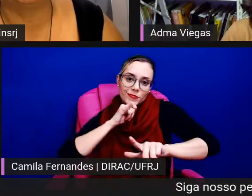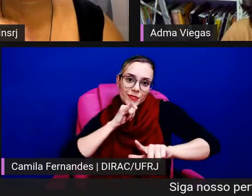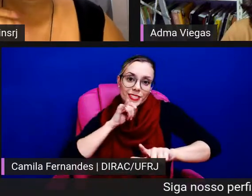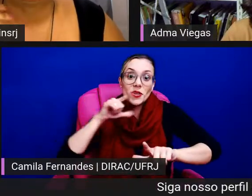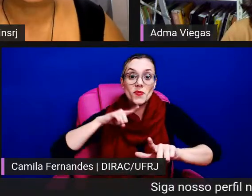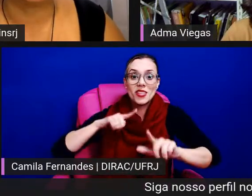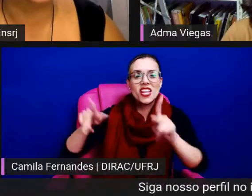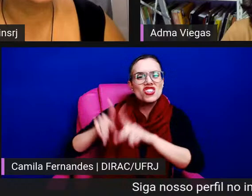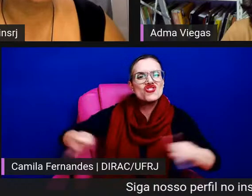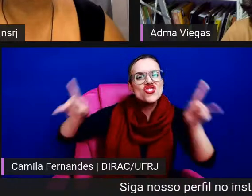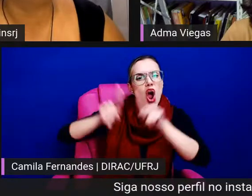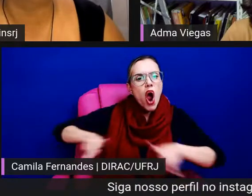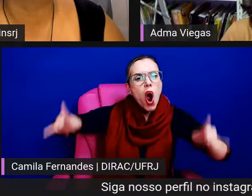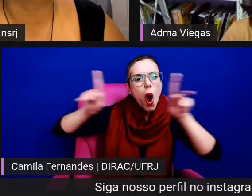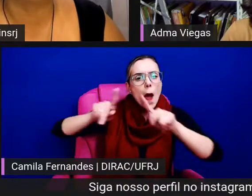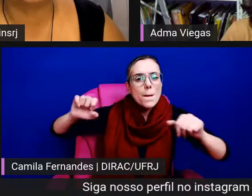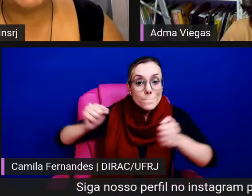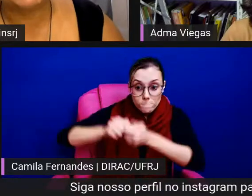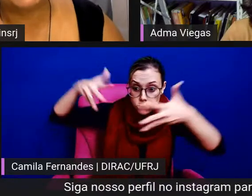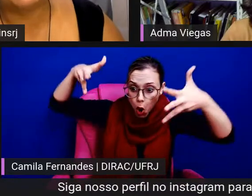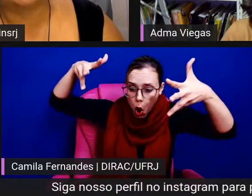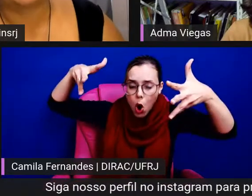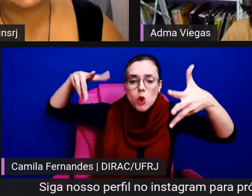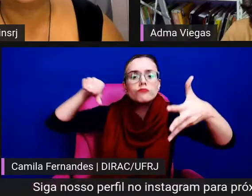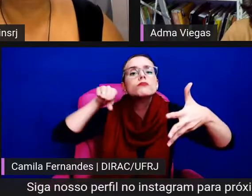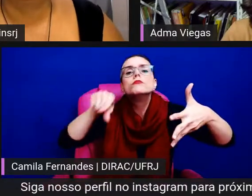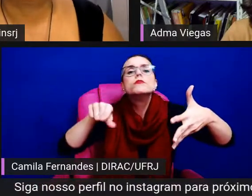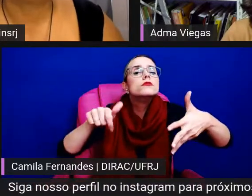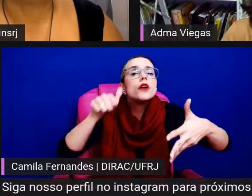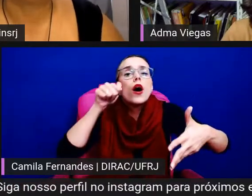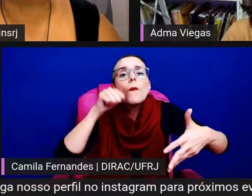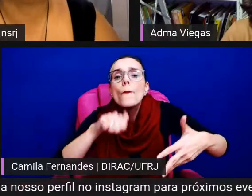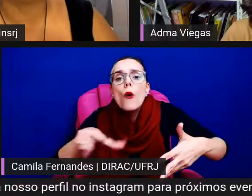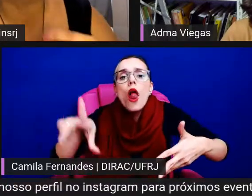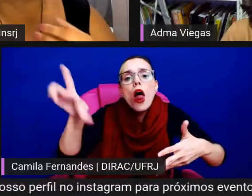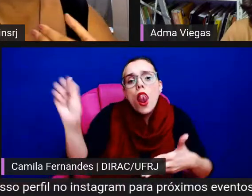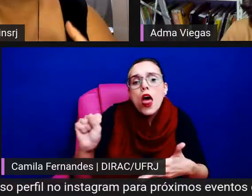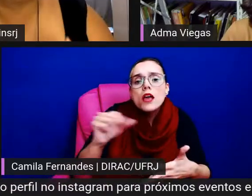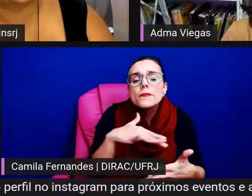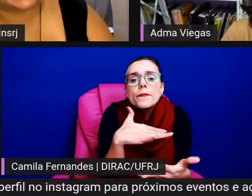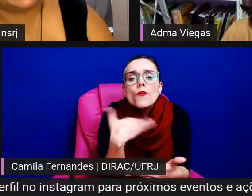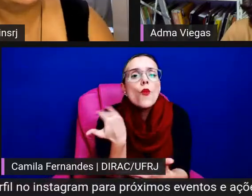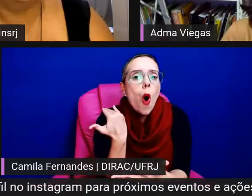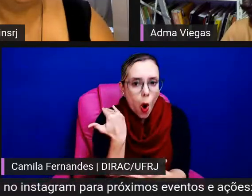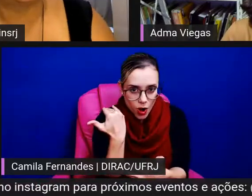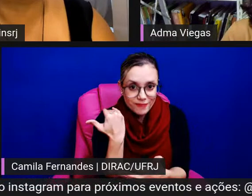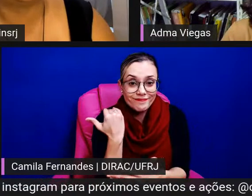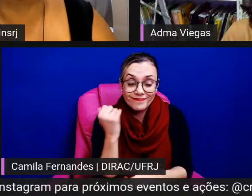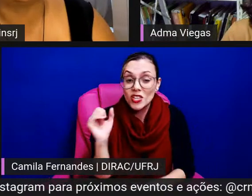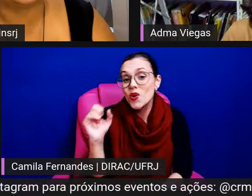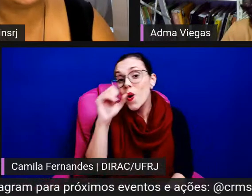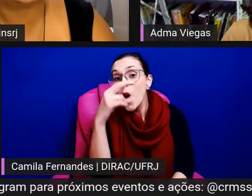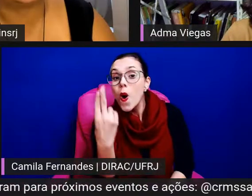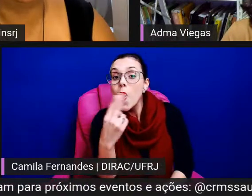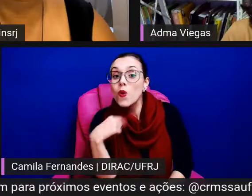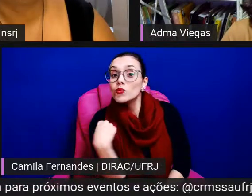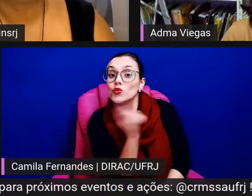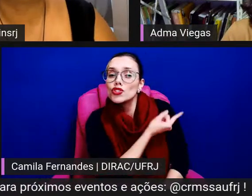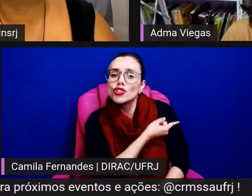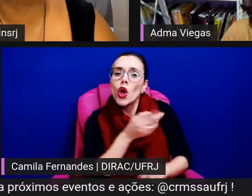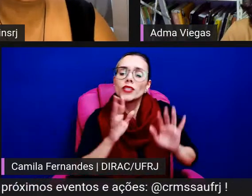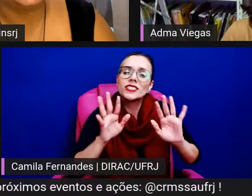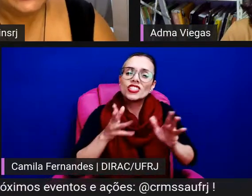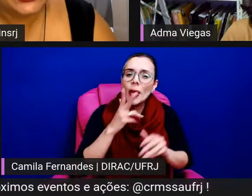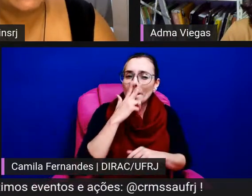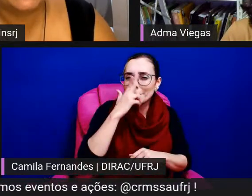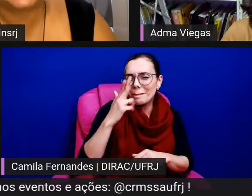algum tempo. E agora isso vem mudando um pouco, mas por um outro lado, a gente é ou fetichizada pelos meios de comunicação,